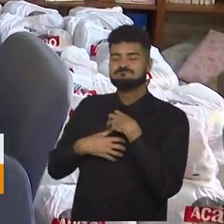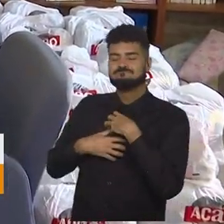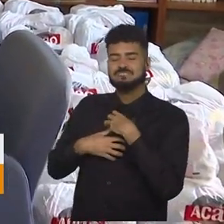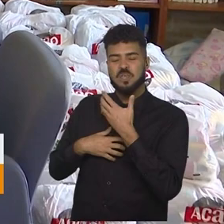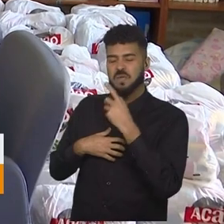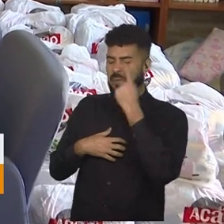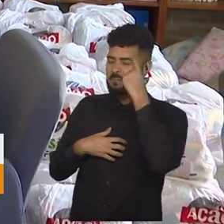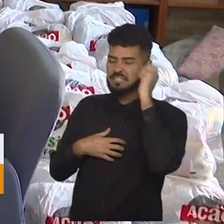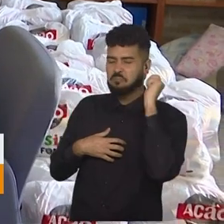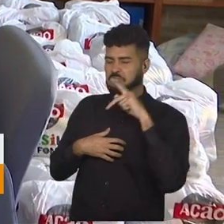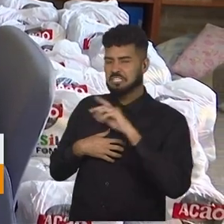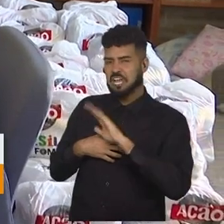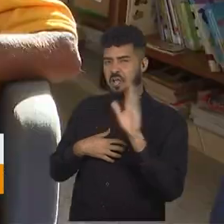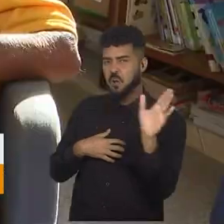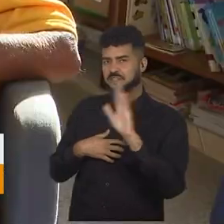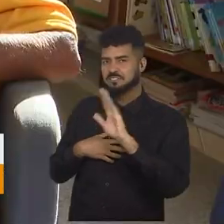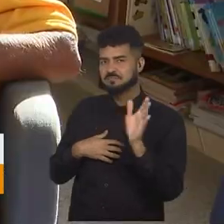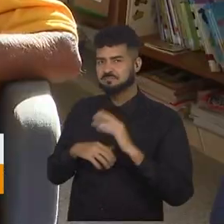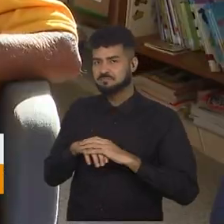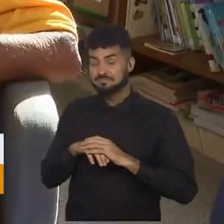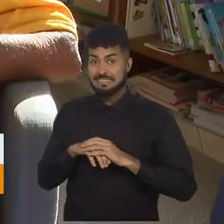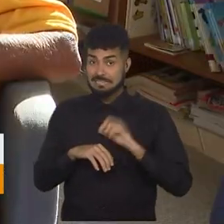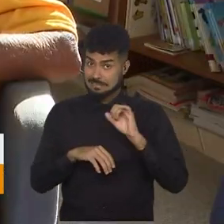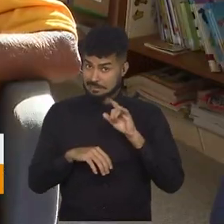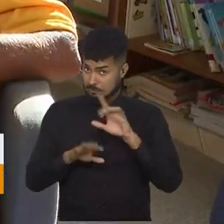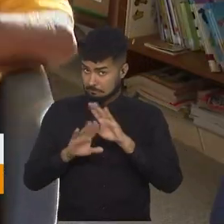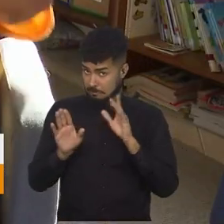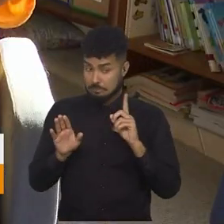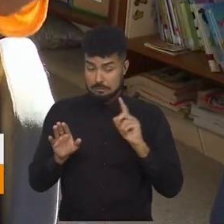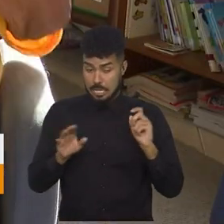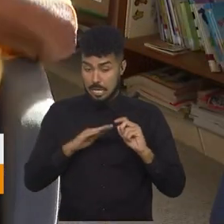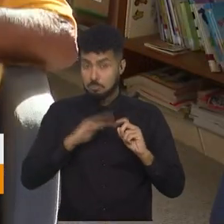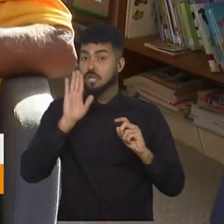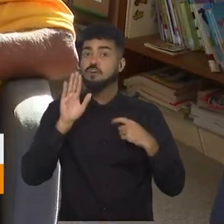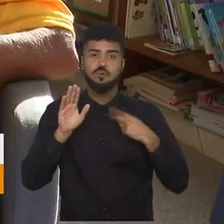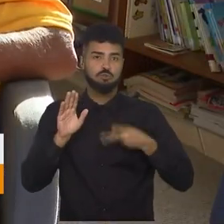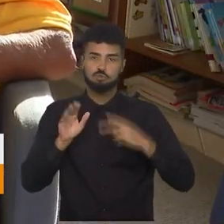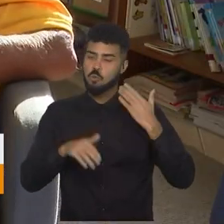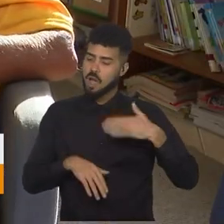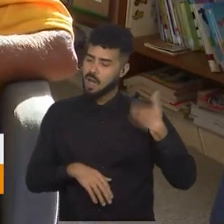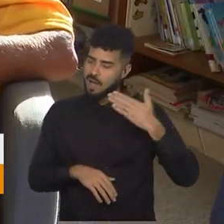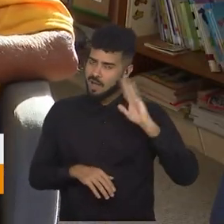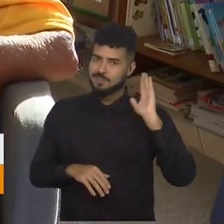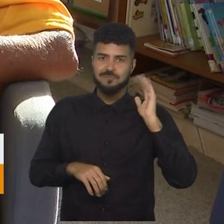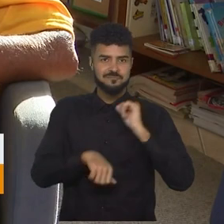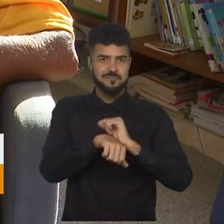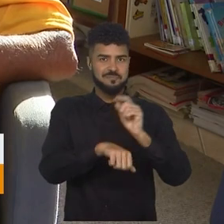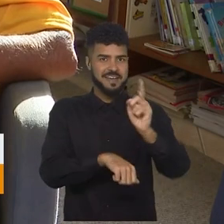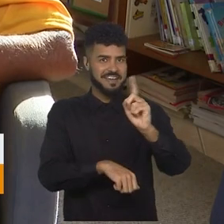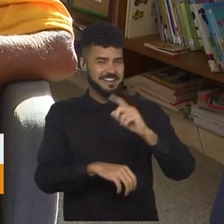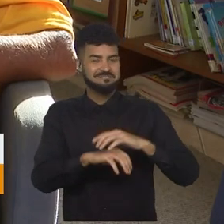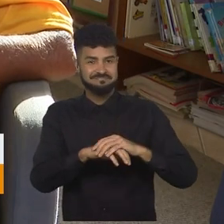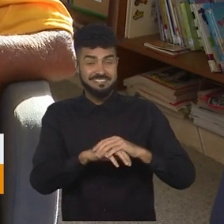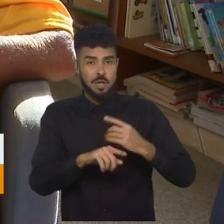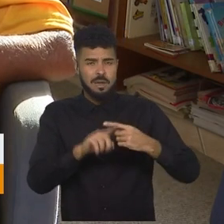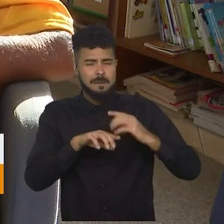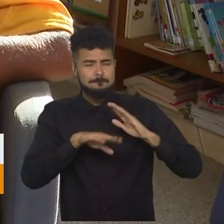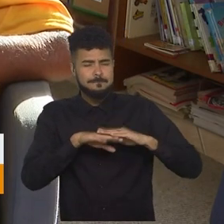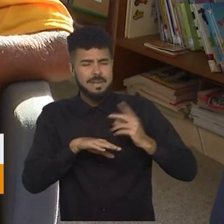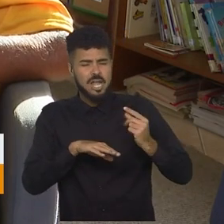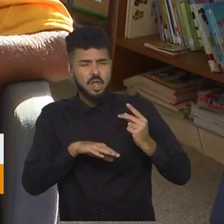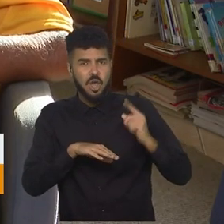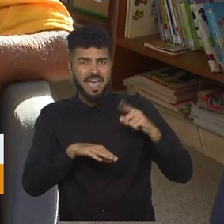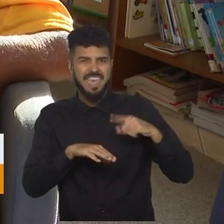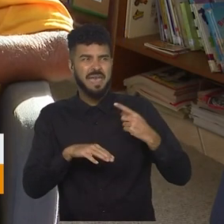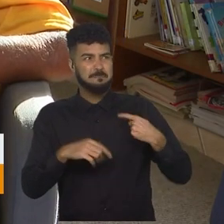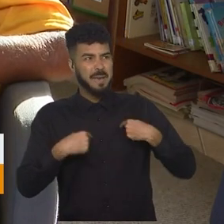pensar em aposentadoria. Se bobear, eu passo do 100 e vou continuando. Não vou parar, não. A coisa melhor que